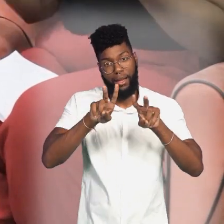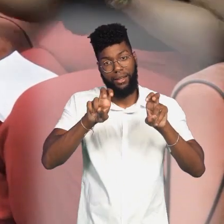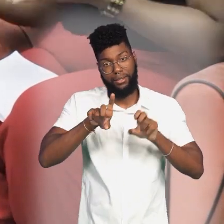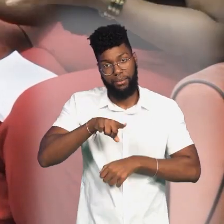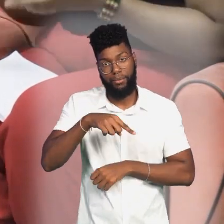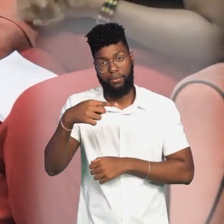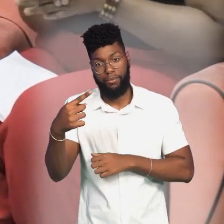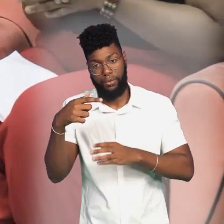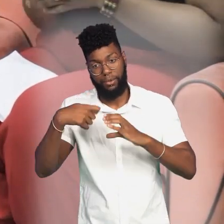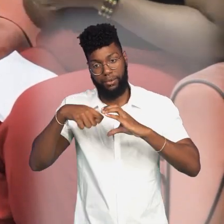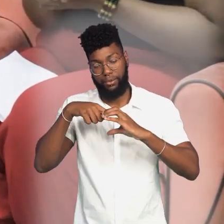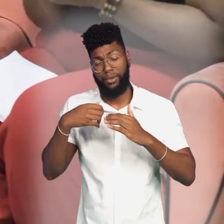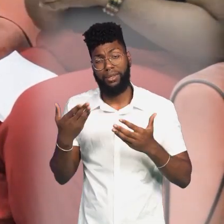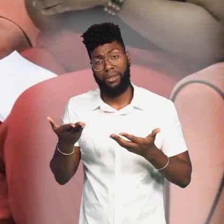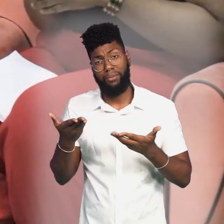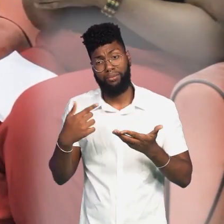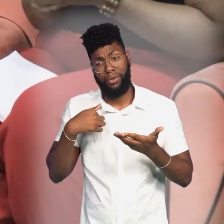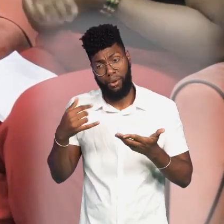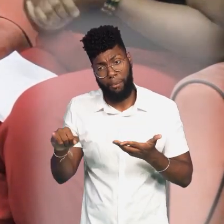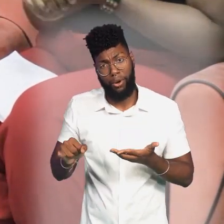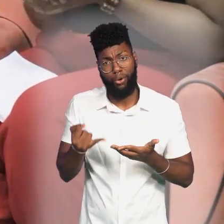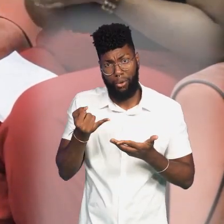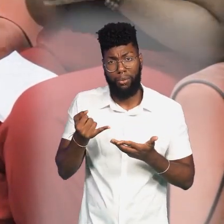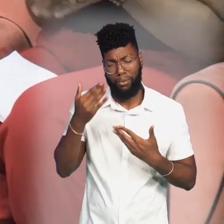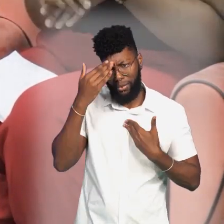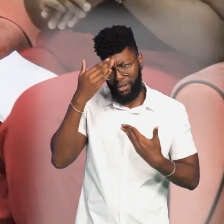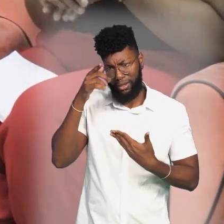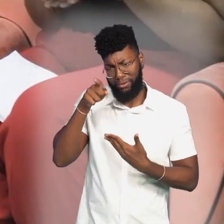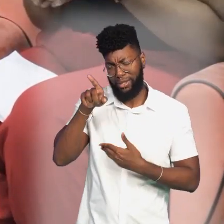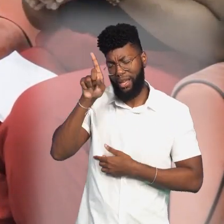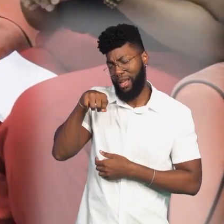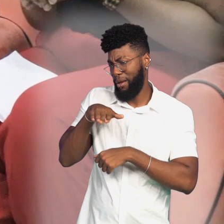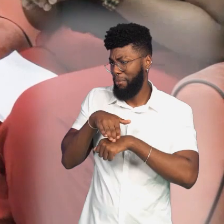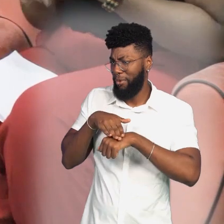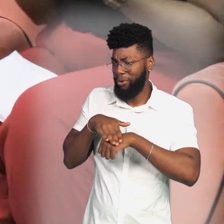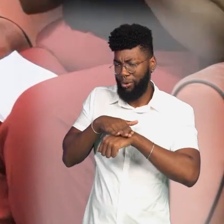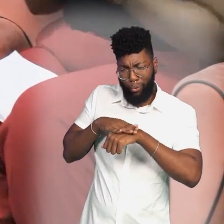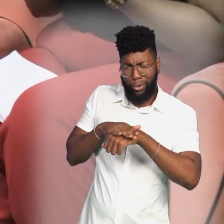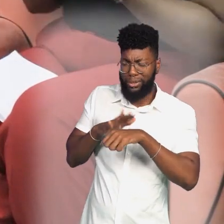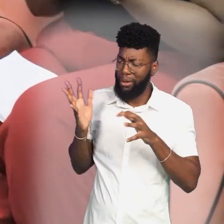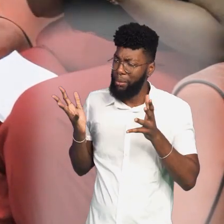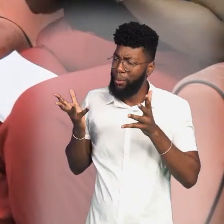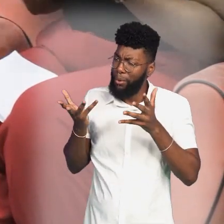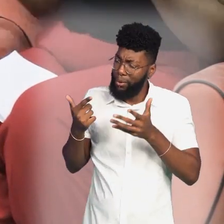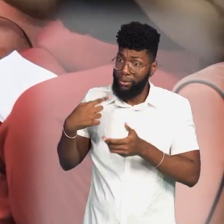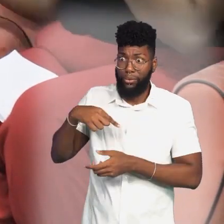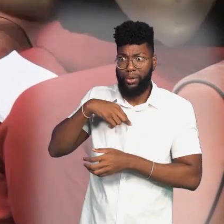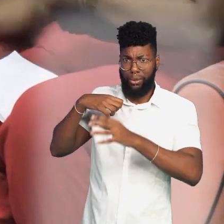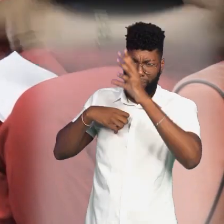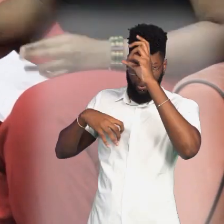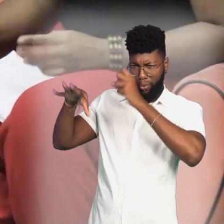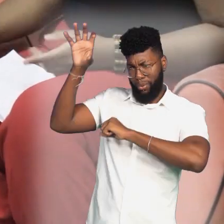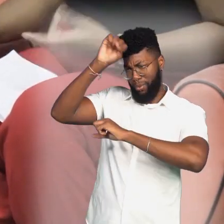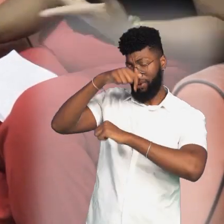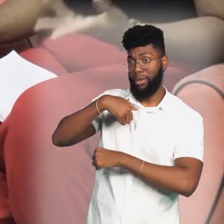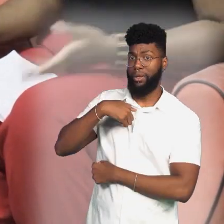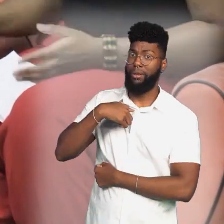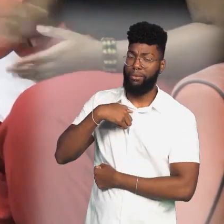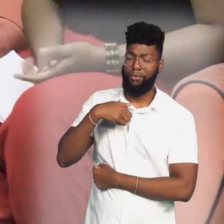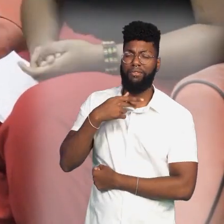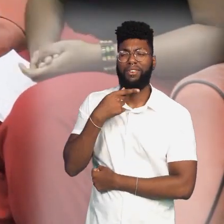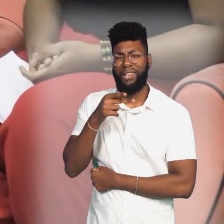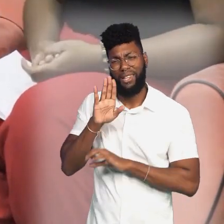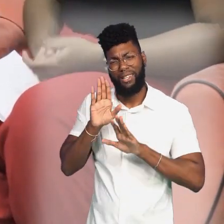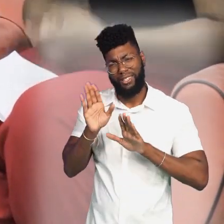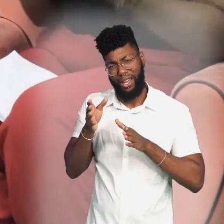Então, aproveitar para agradecer o Madu, foi uma conversa incrível, acho que tanto para aprendizado, para mim, como eu já falei para ele, quanto